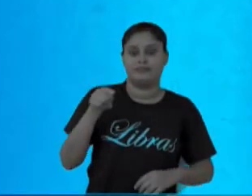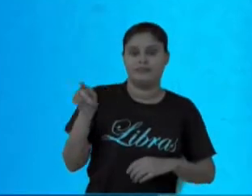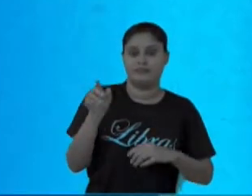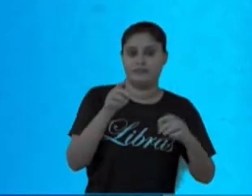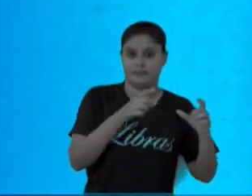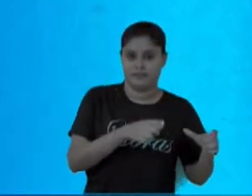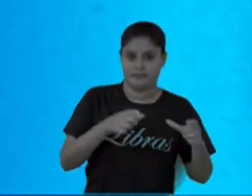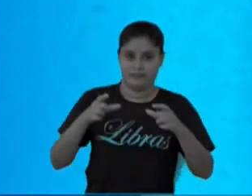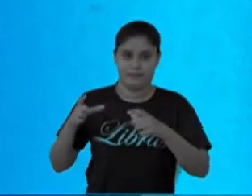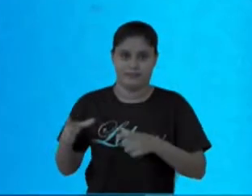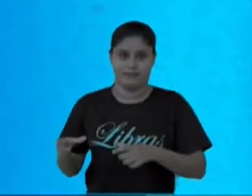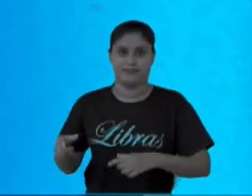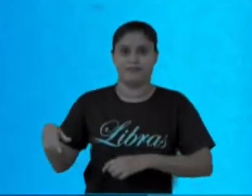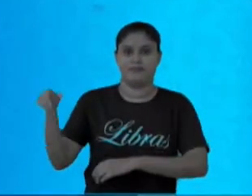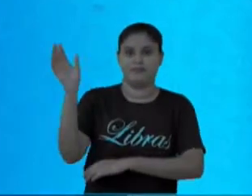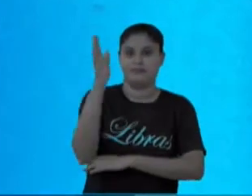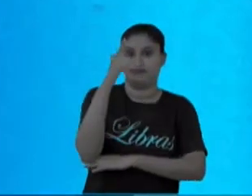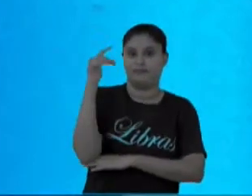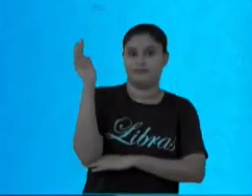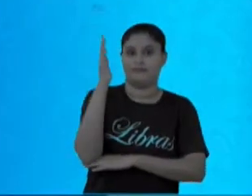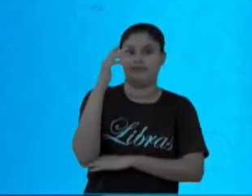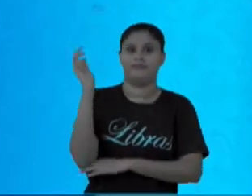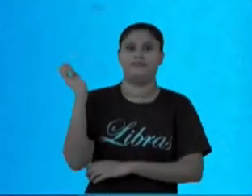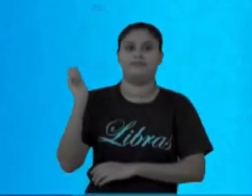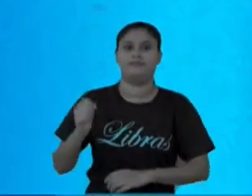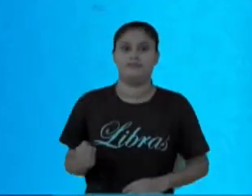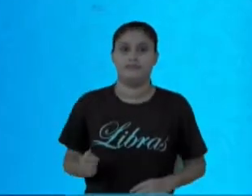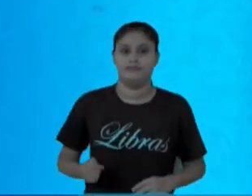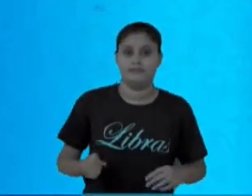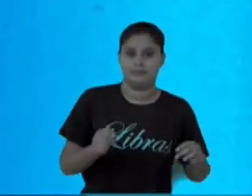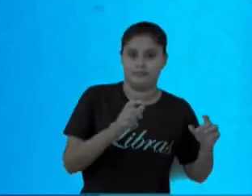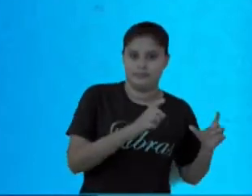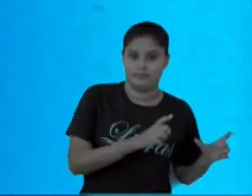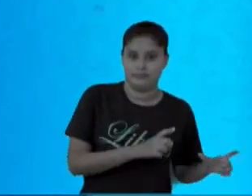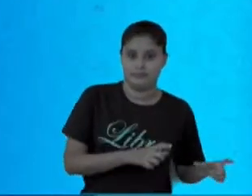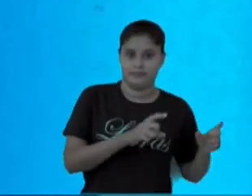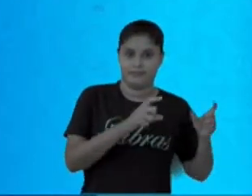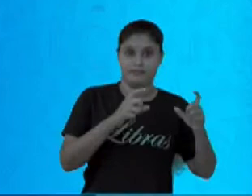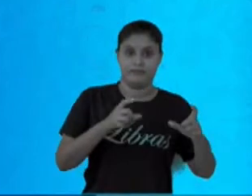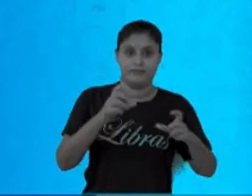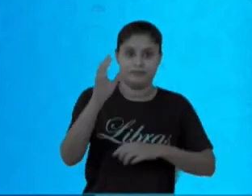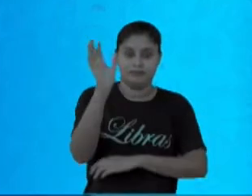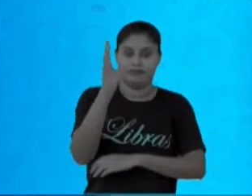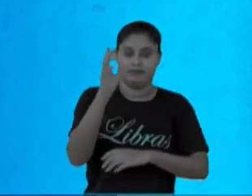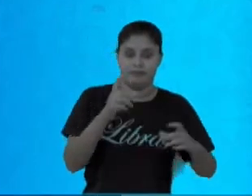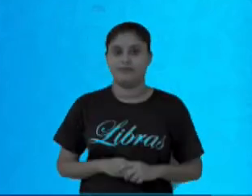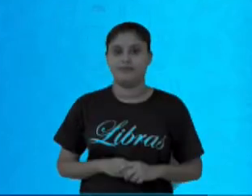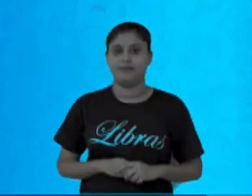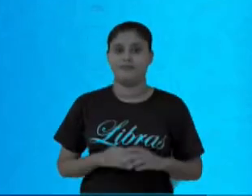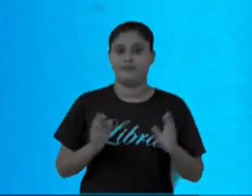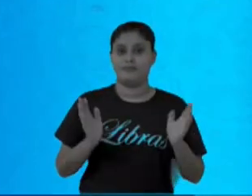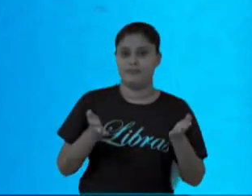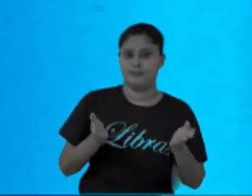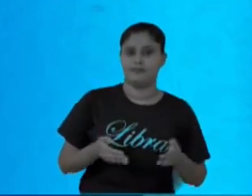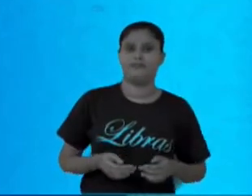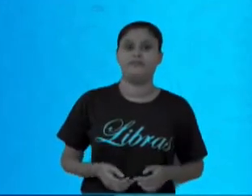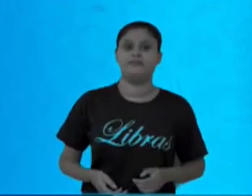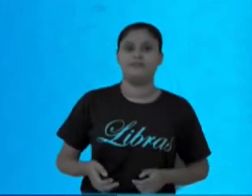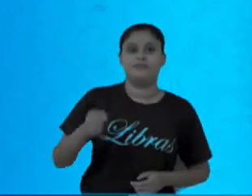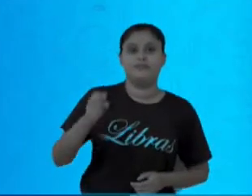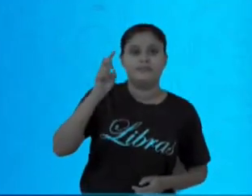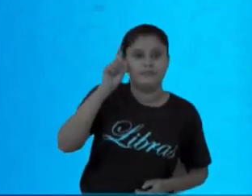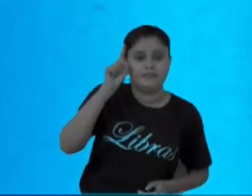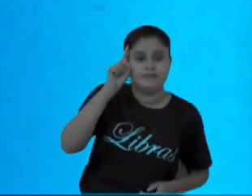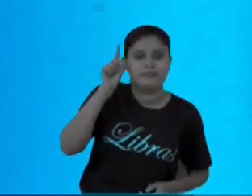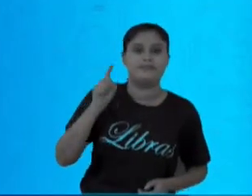nós aprendemos sobre a paisagem transformada, a paisagem rural e a paisagem urbana? Então, hoje nós iremos